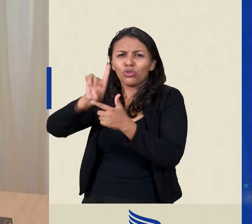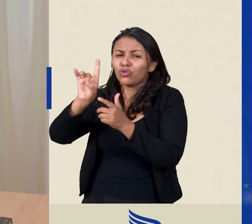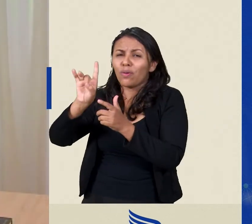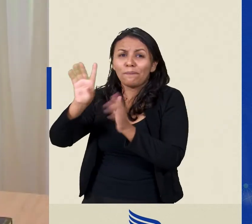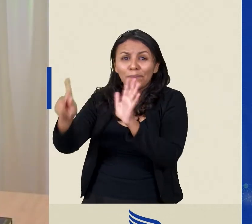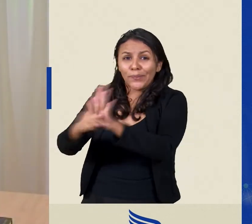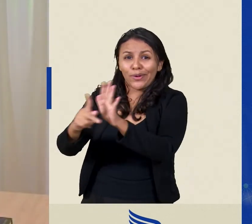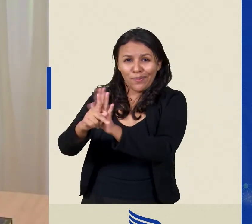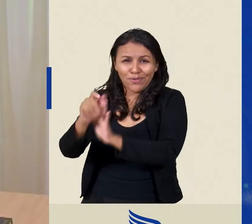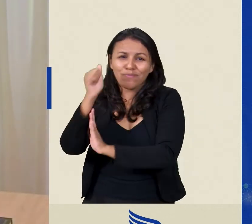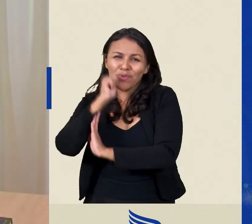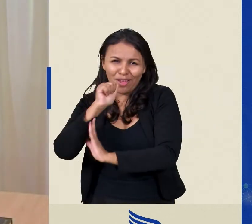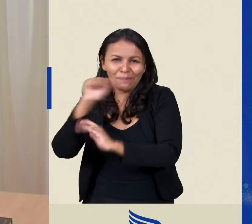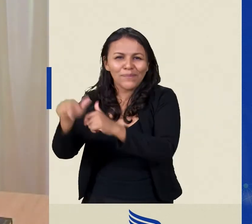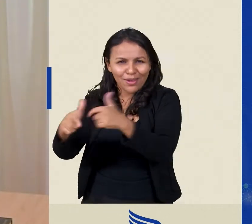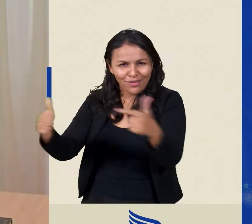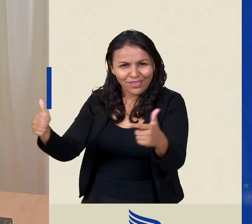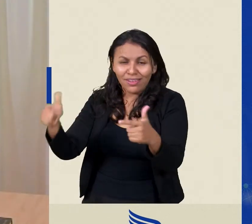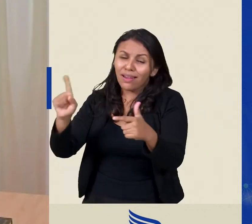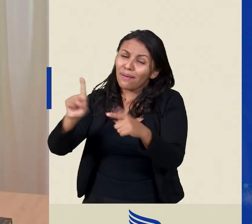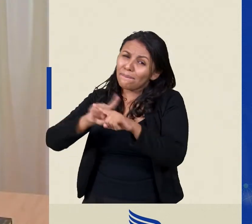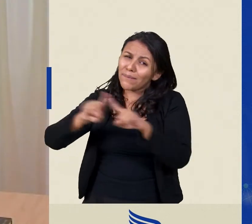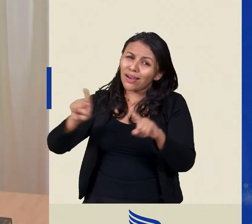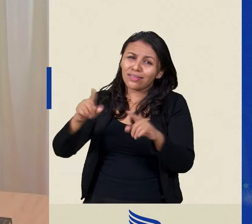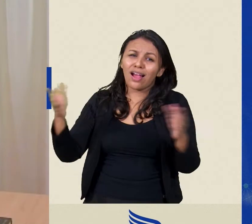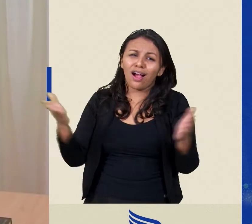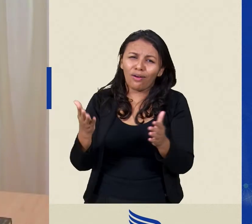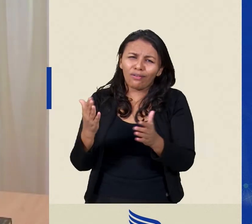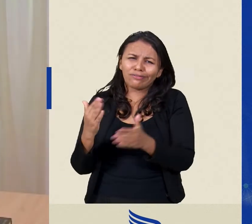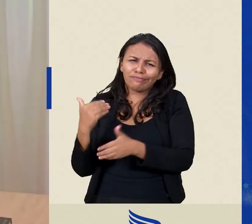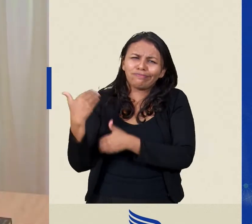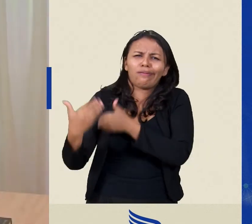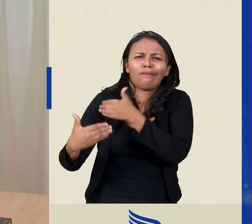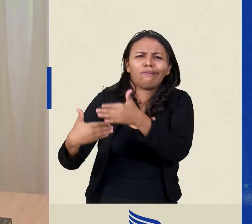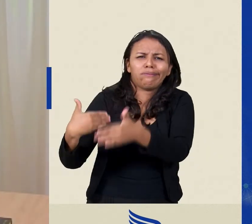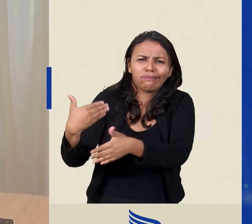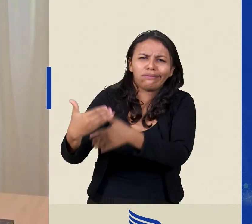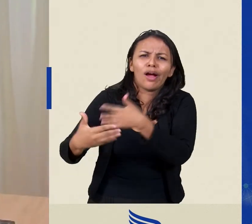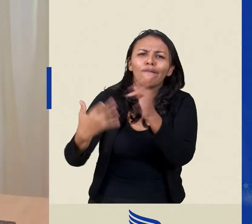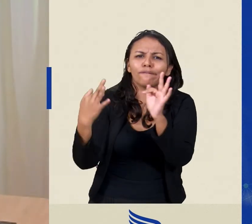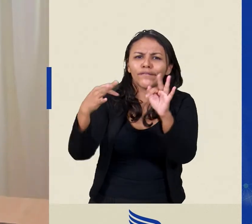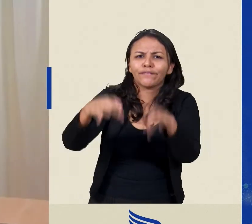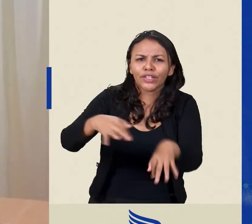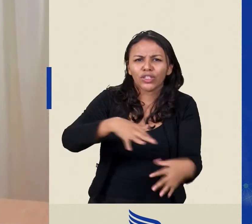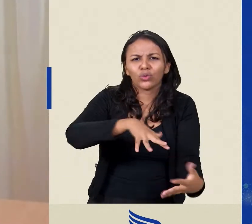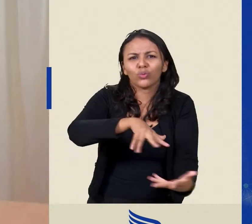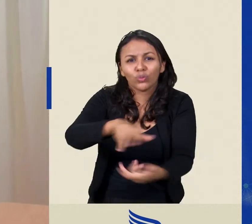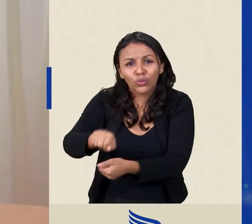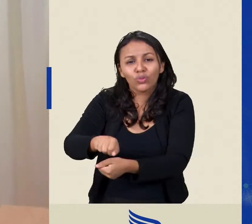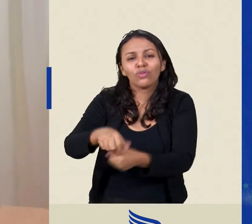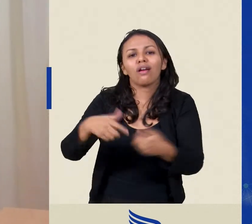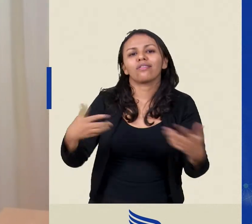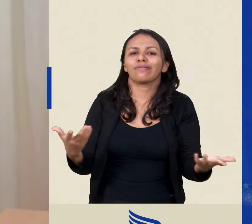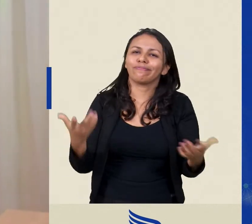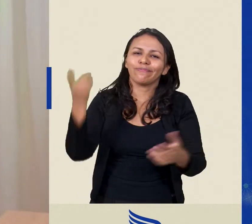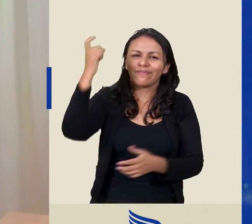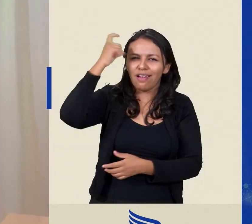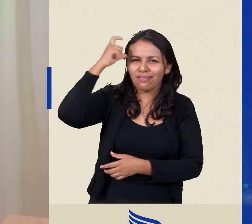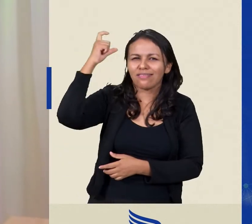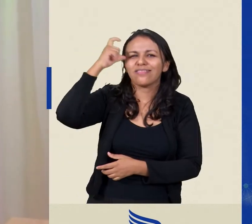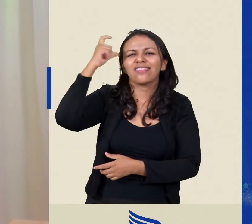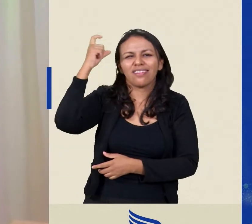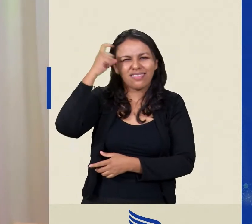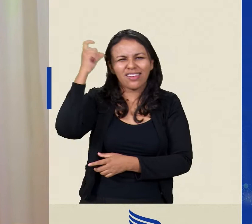mulheres, infelizmente, à medida que nos aproximamos do fim, nesse ponto, Satanás